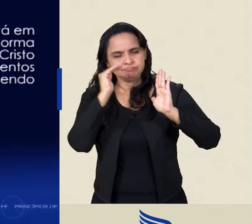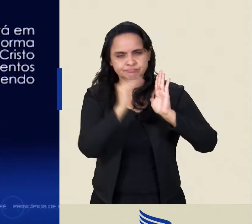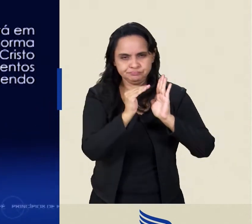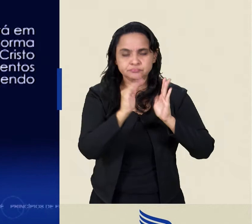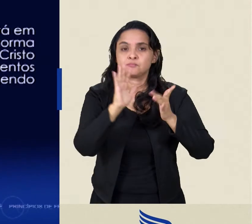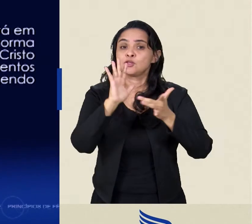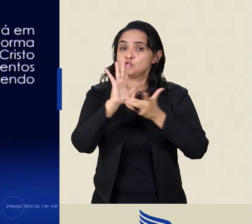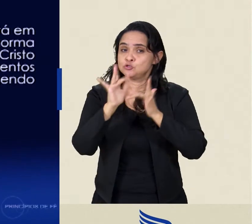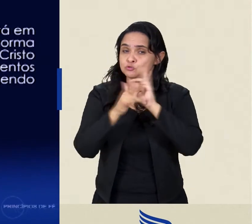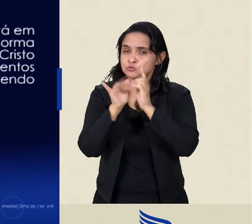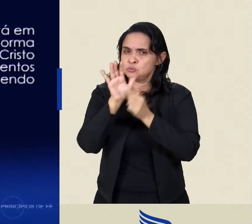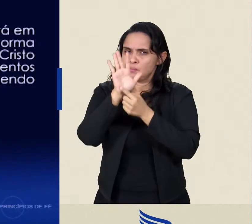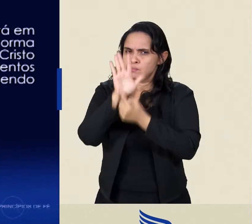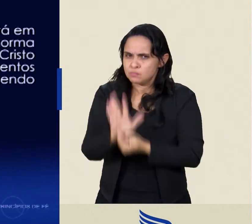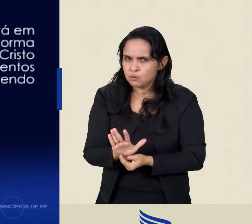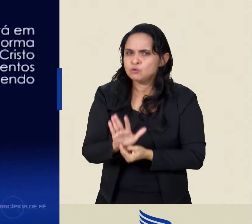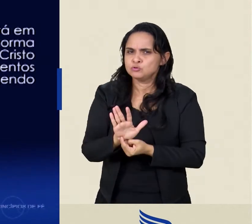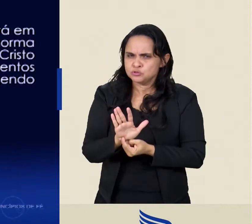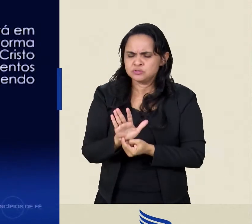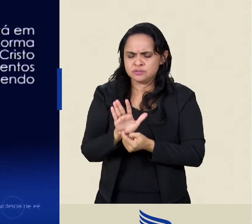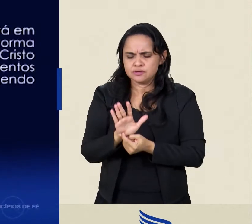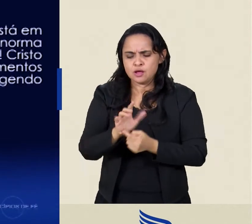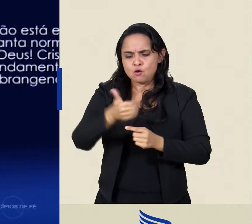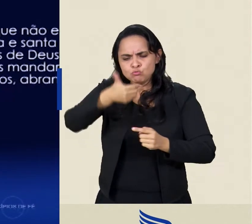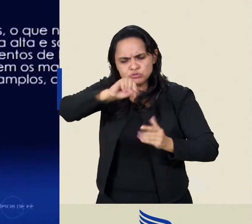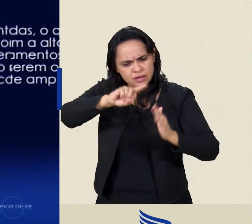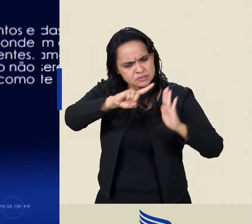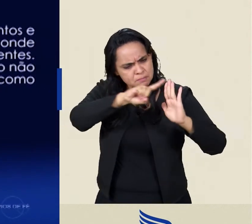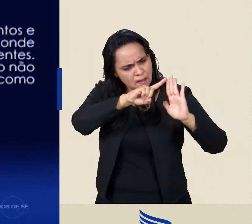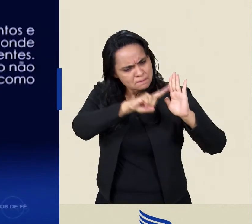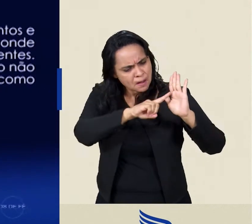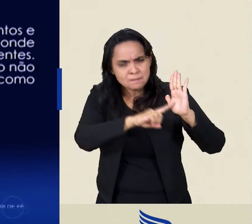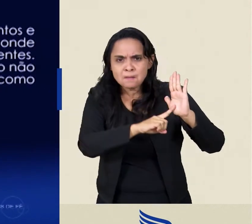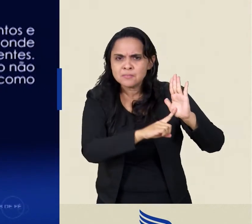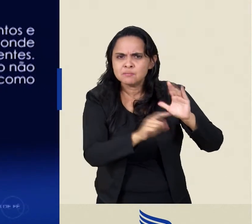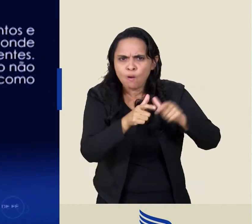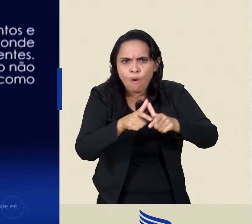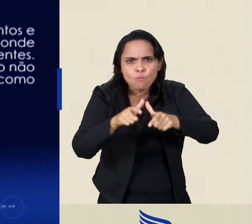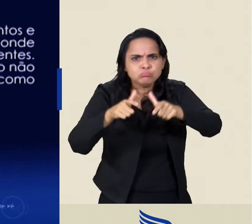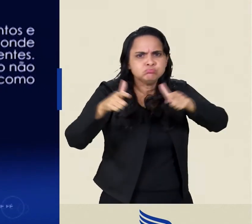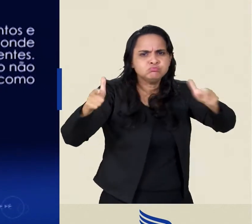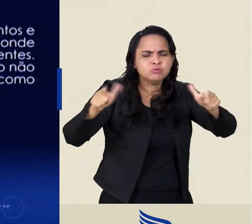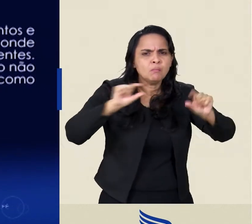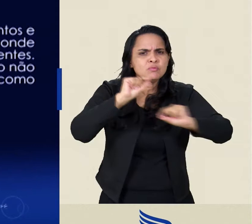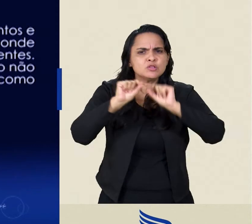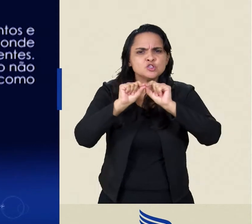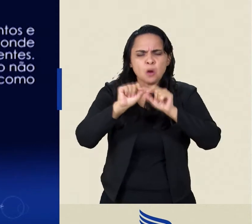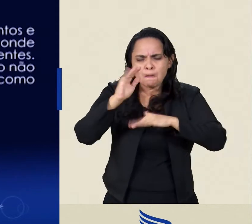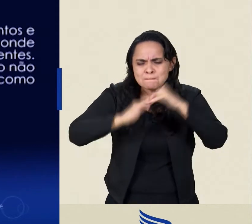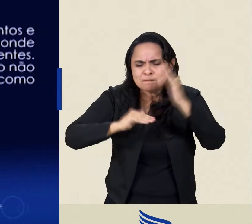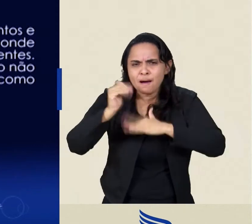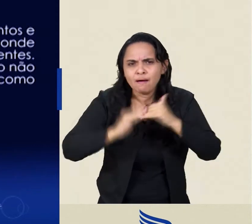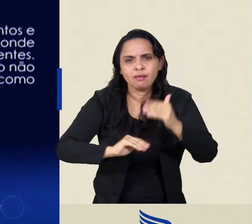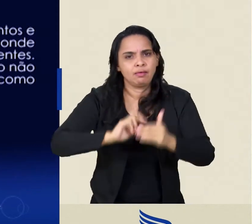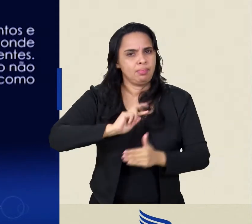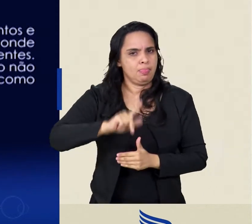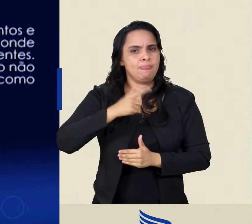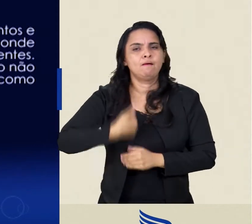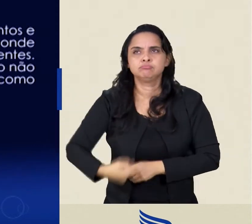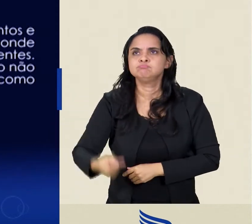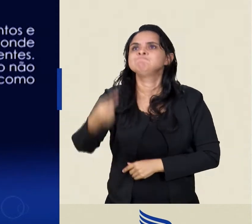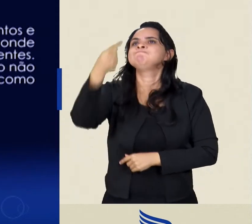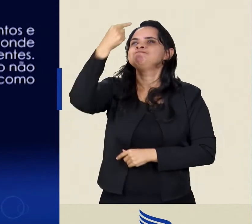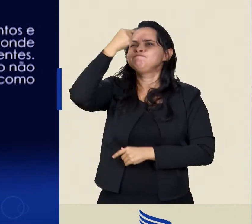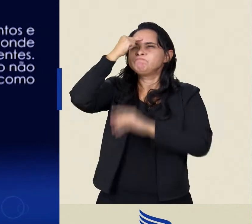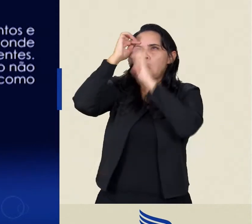os mandamentos excessivamente amplos, abrangendo mesmo os pensamentos, intentos e propósitos do